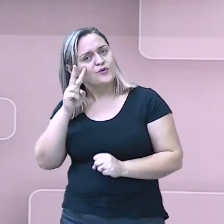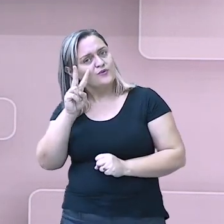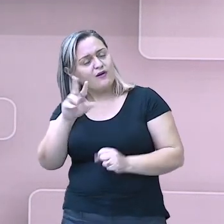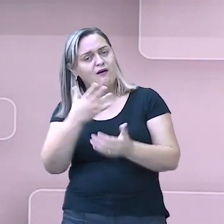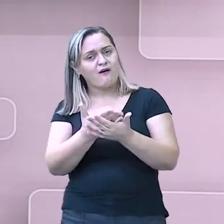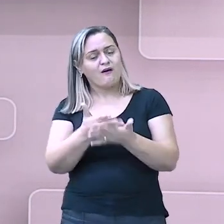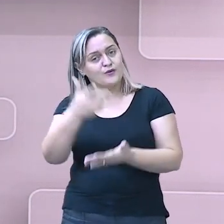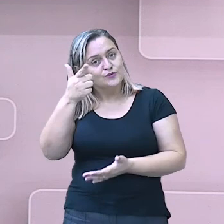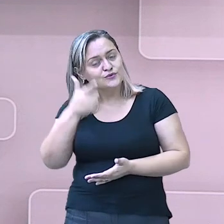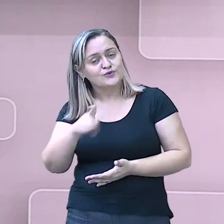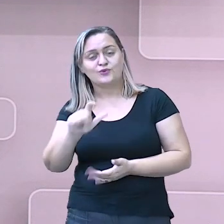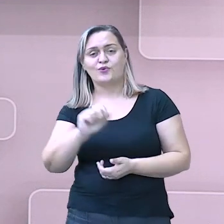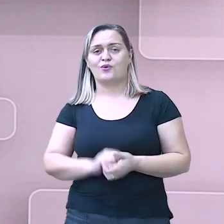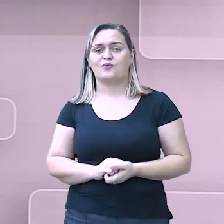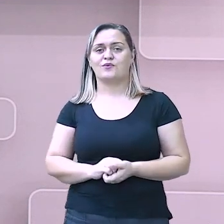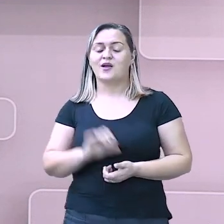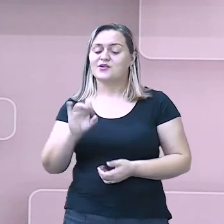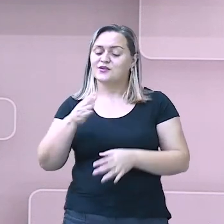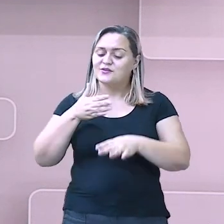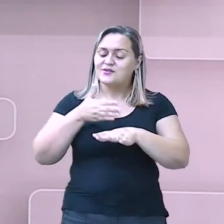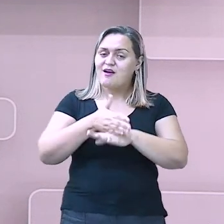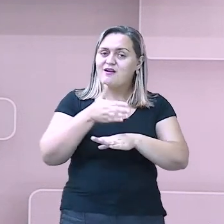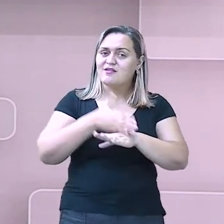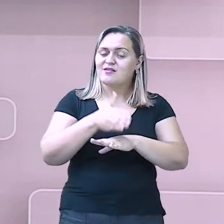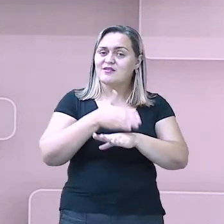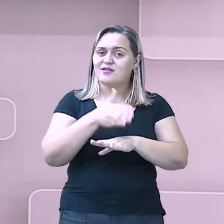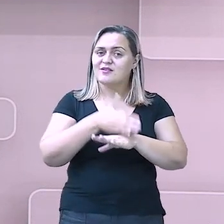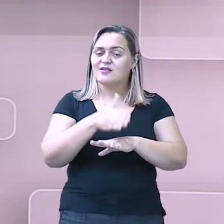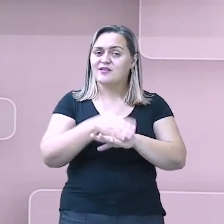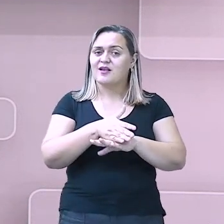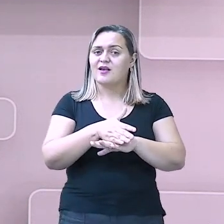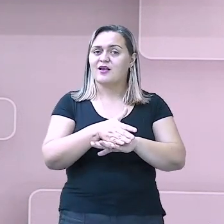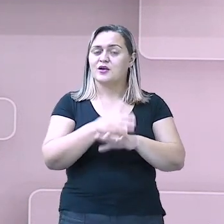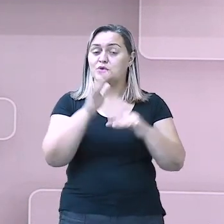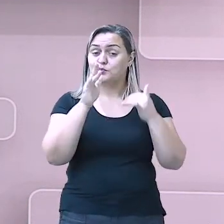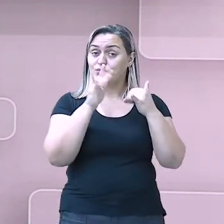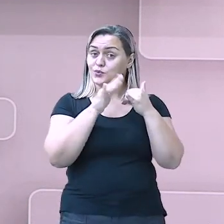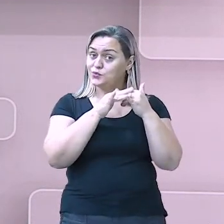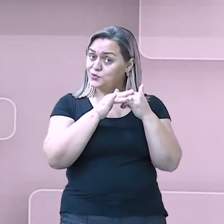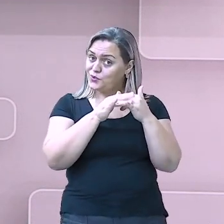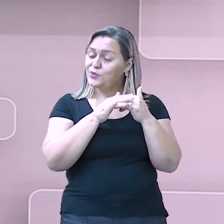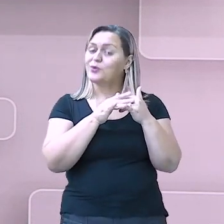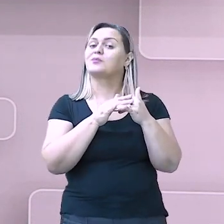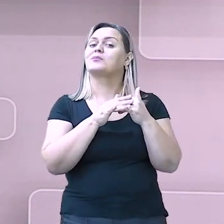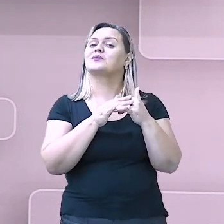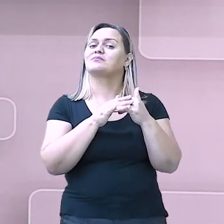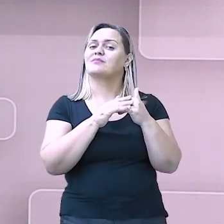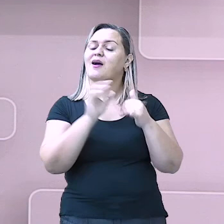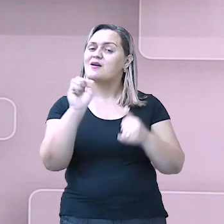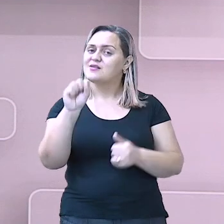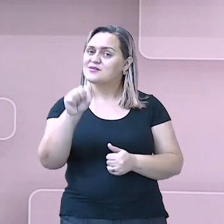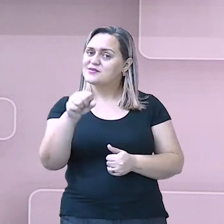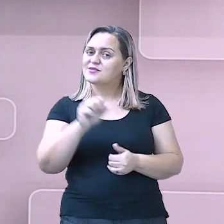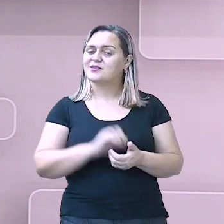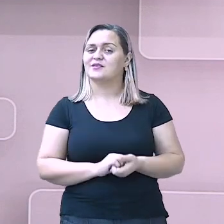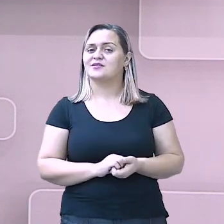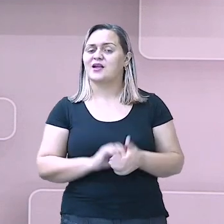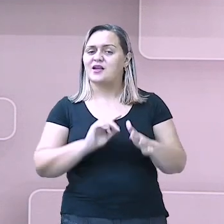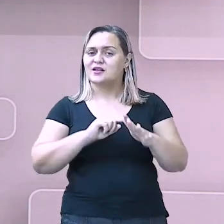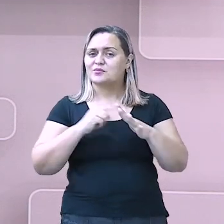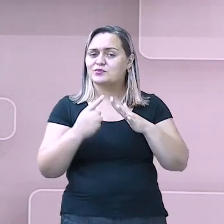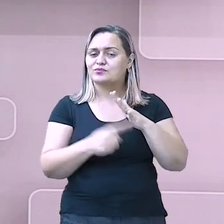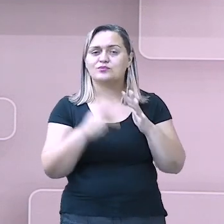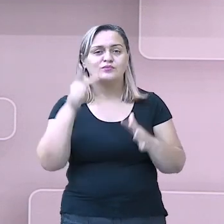novamente. É só você acessar o nosso canal do YouTube e você pode acessar a aula pela plataforma